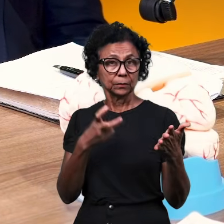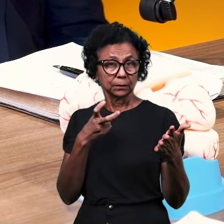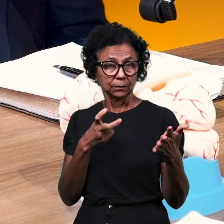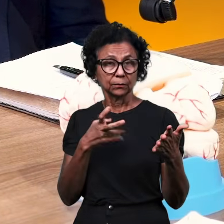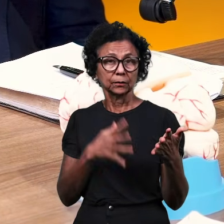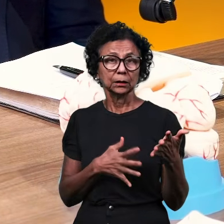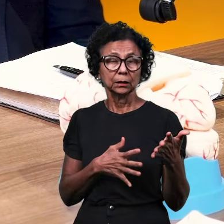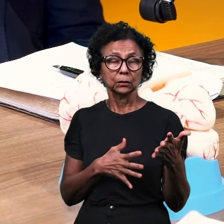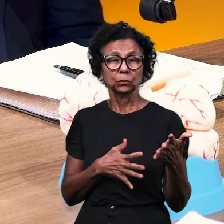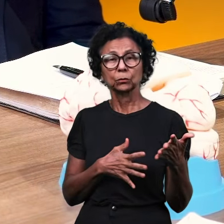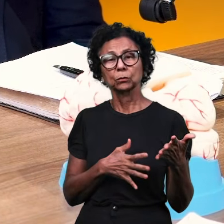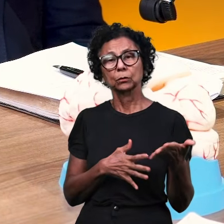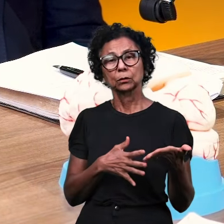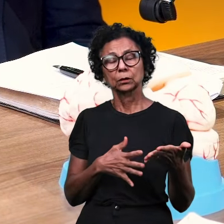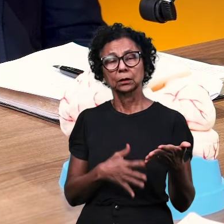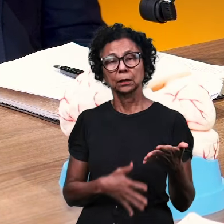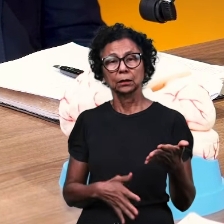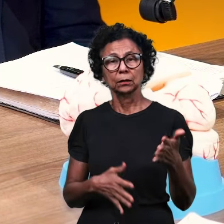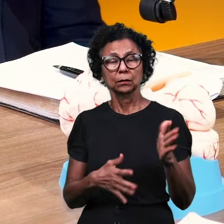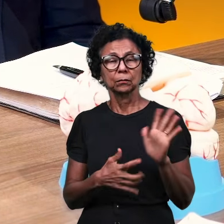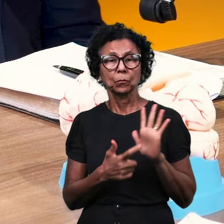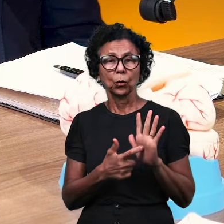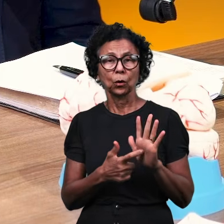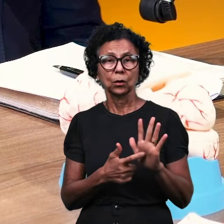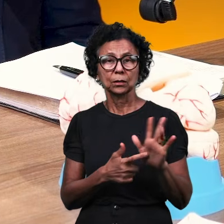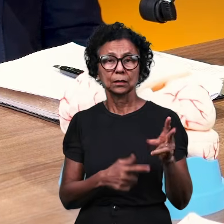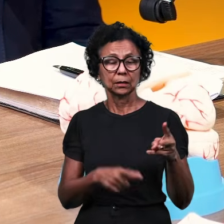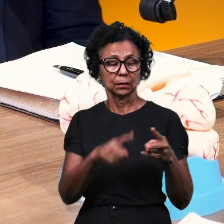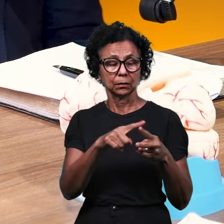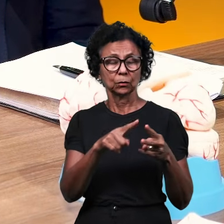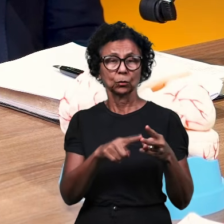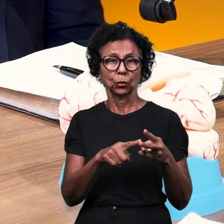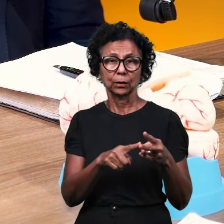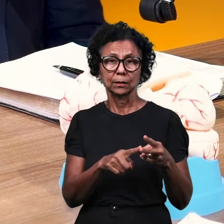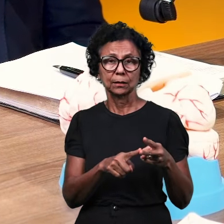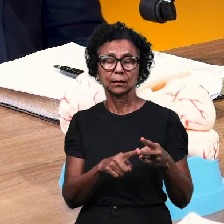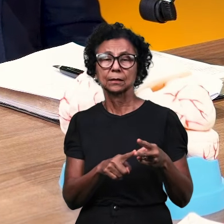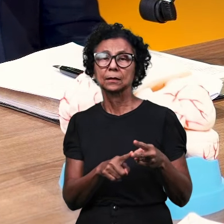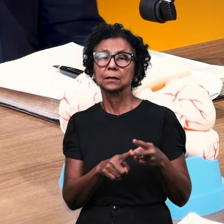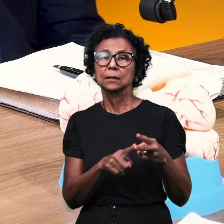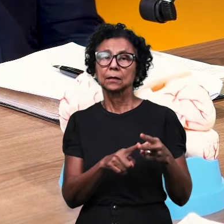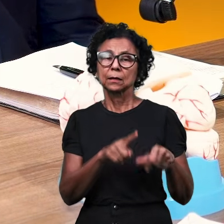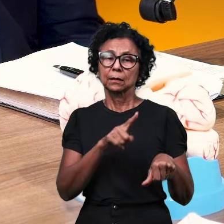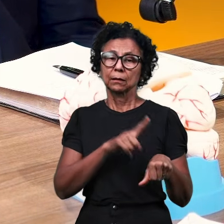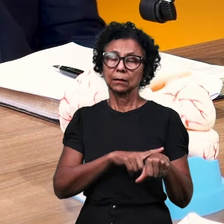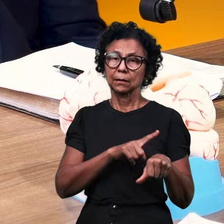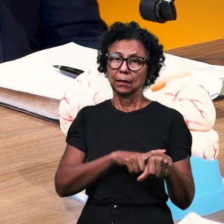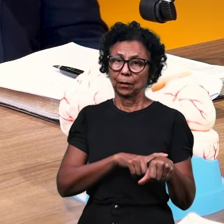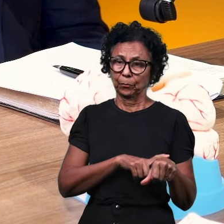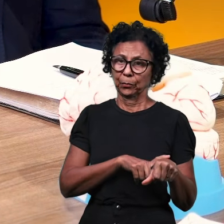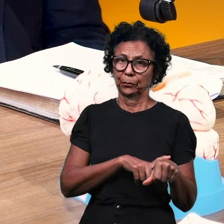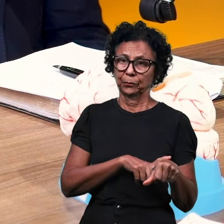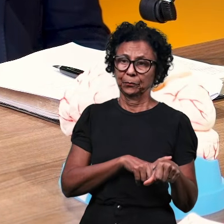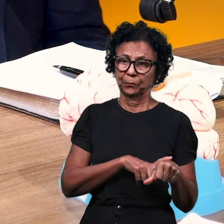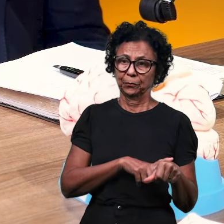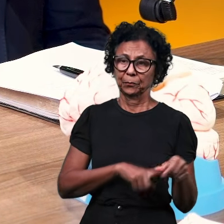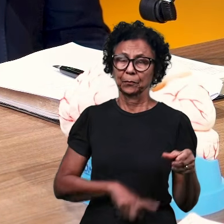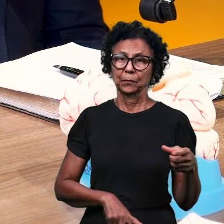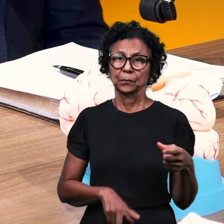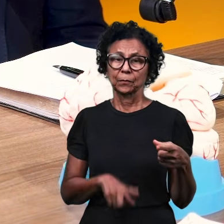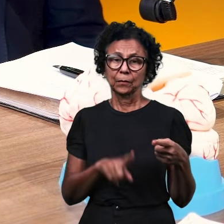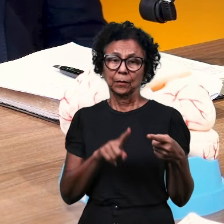que o texto ele divide ali em dois tempos bem distintos, né? Buscai primeiro, ou seja, falando do